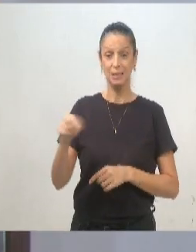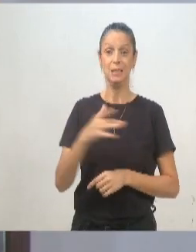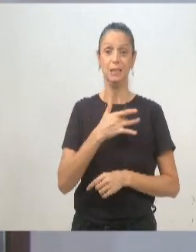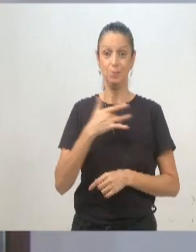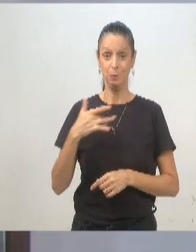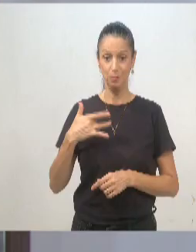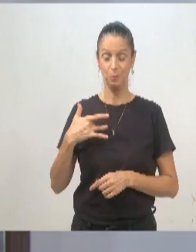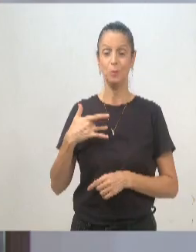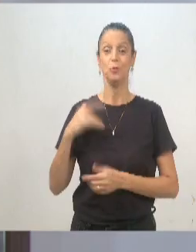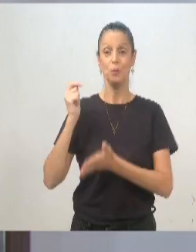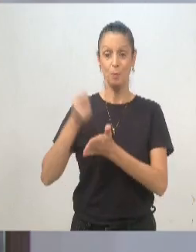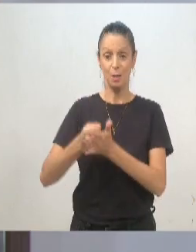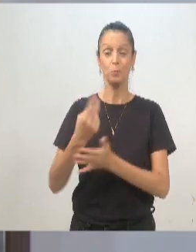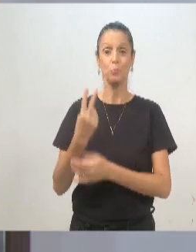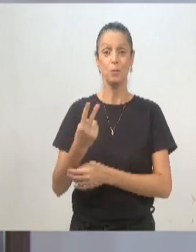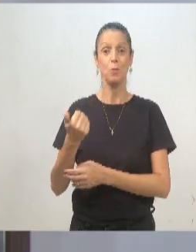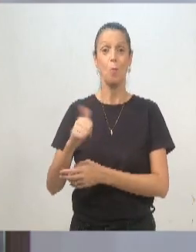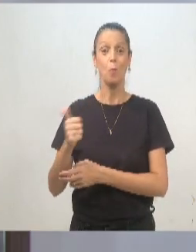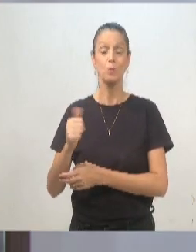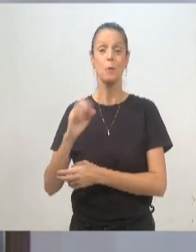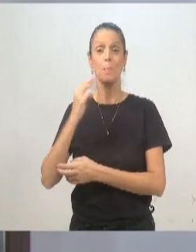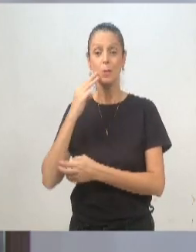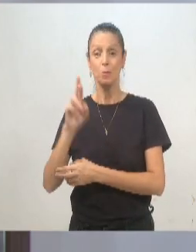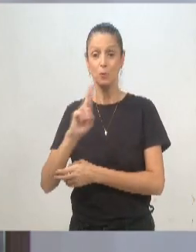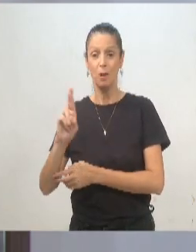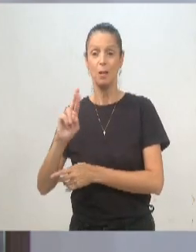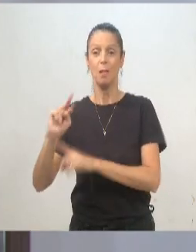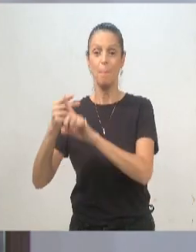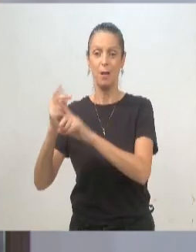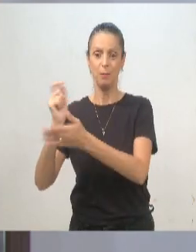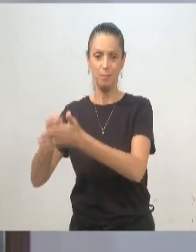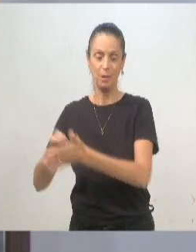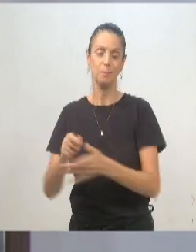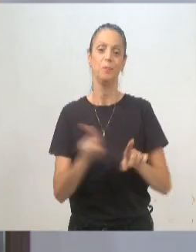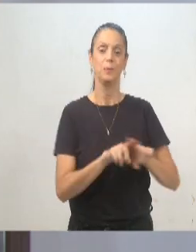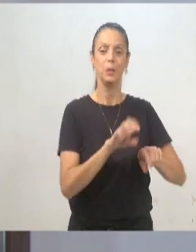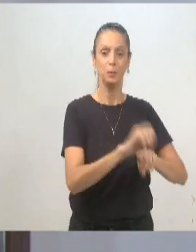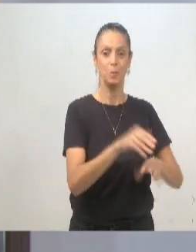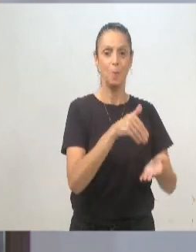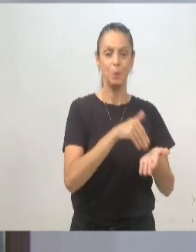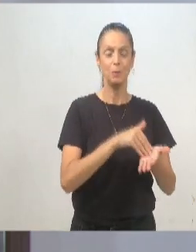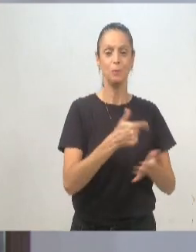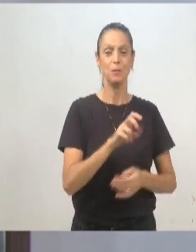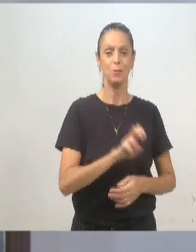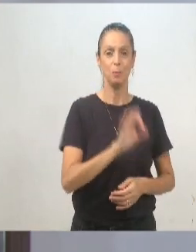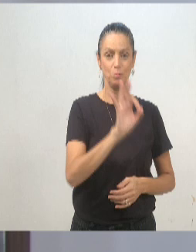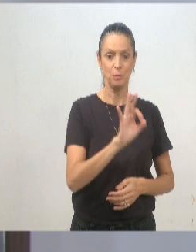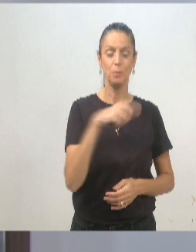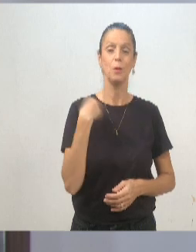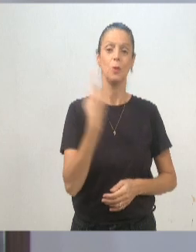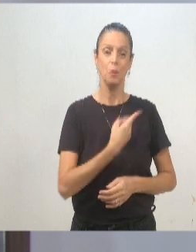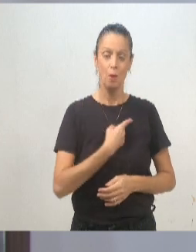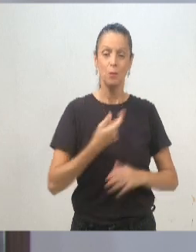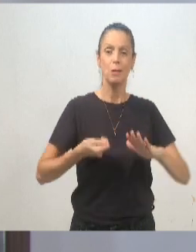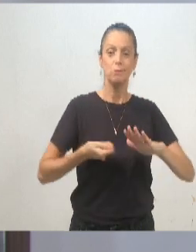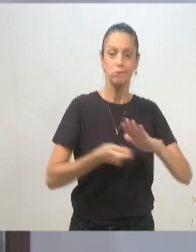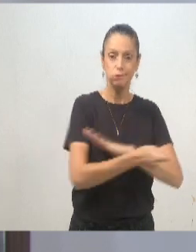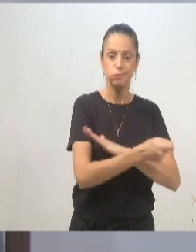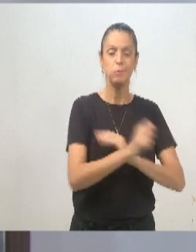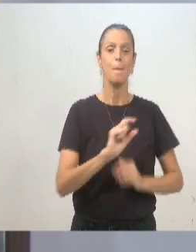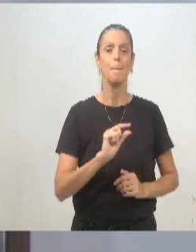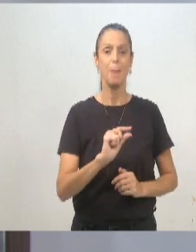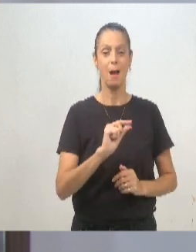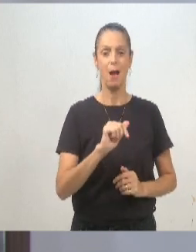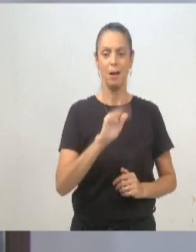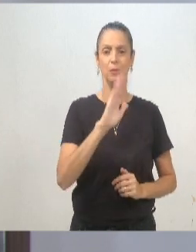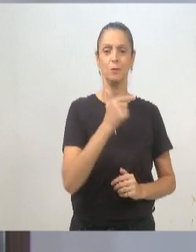de 211 milhões. Na educação, a mesma coisa. Mínimo constitucional de 25%, nosso orçamento abraça um pouco mais do que